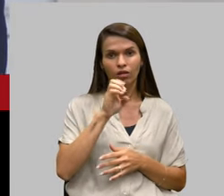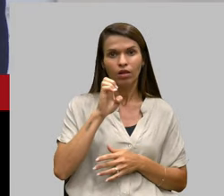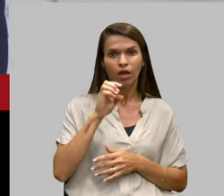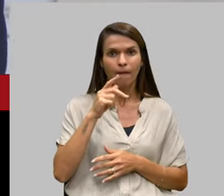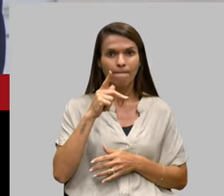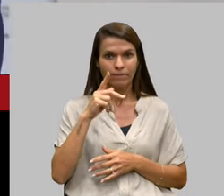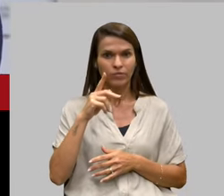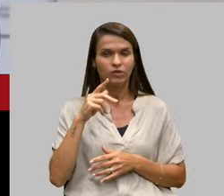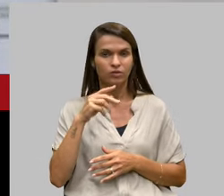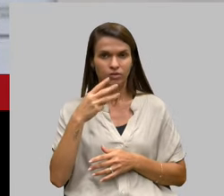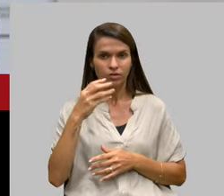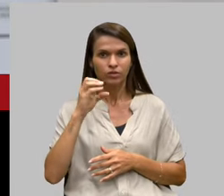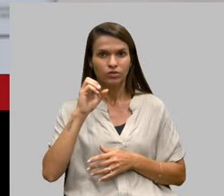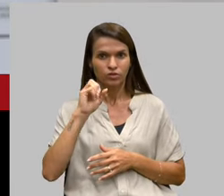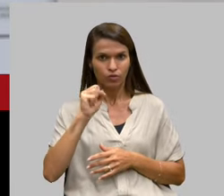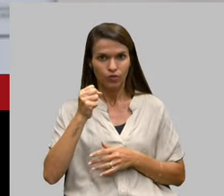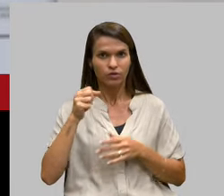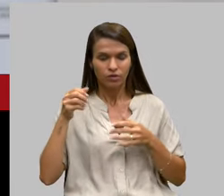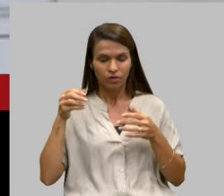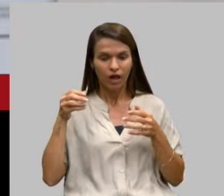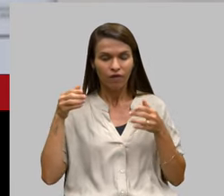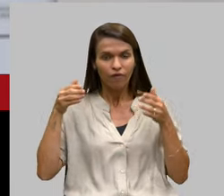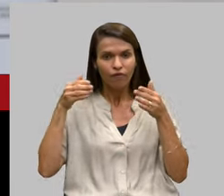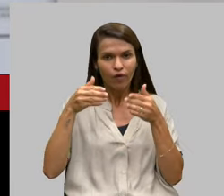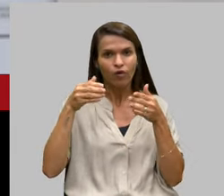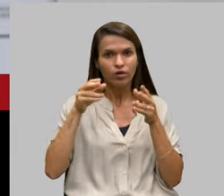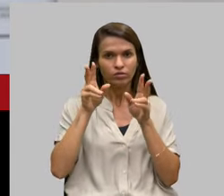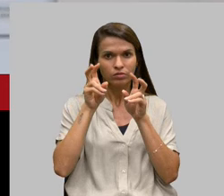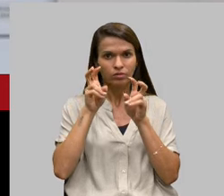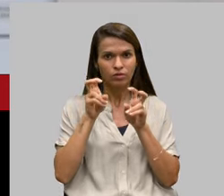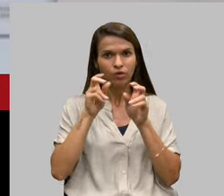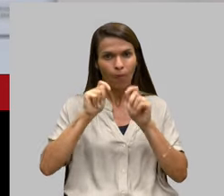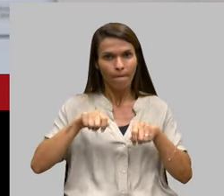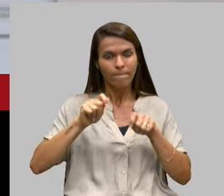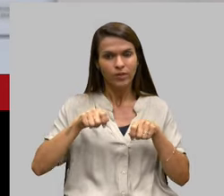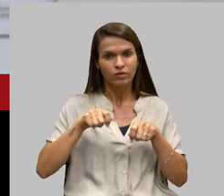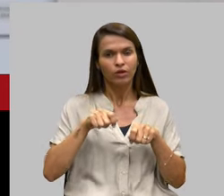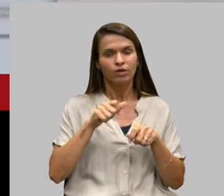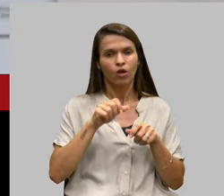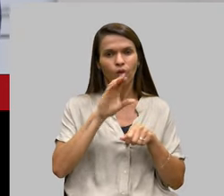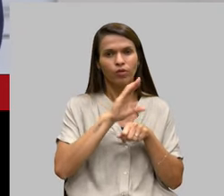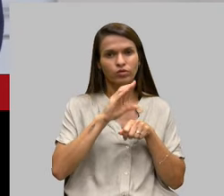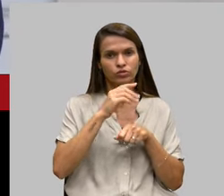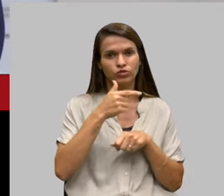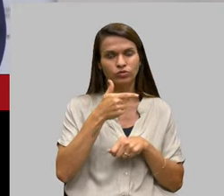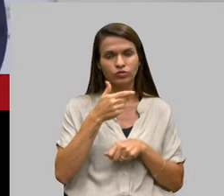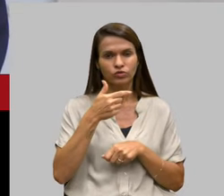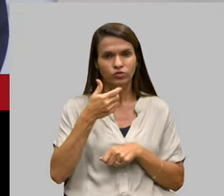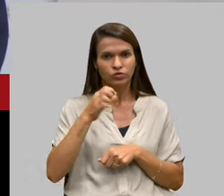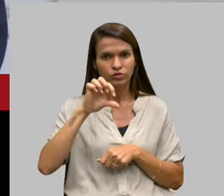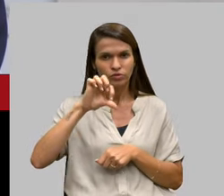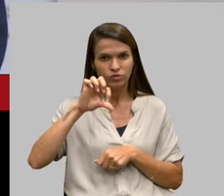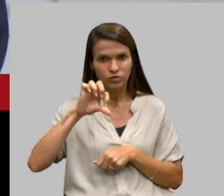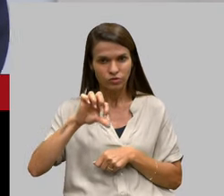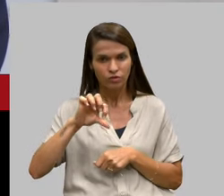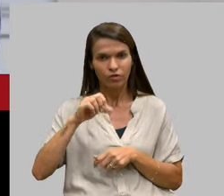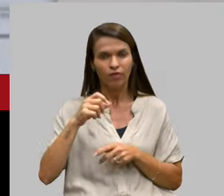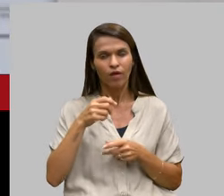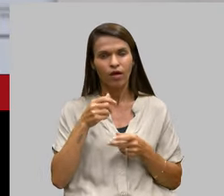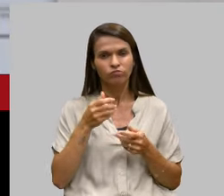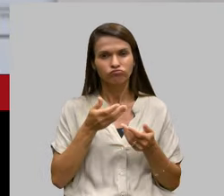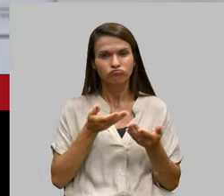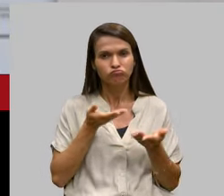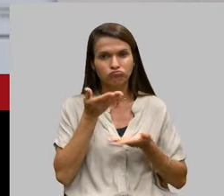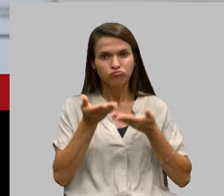competência basicamente é o seguinte a emenda constitucional 103 de29 deu competência a cada federativo tratar sobre o tema e